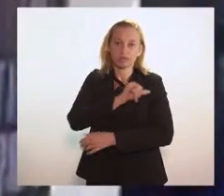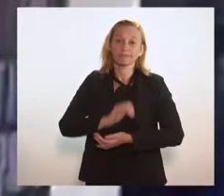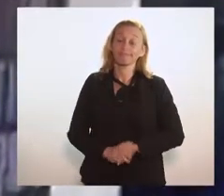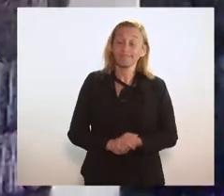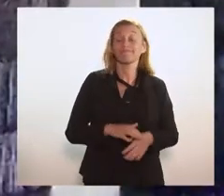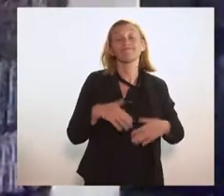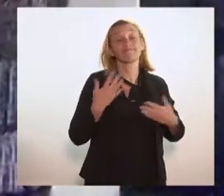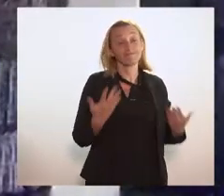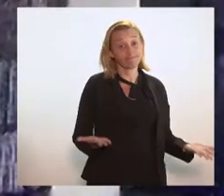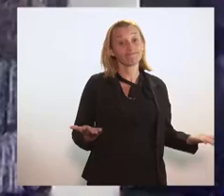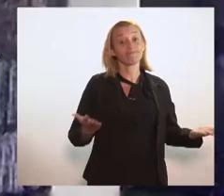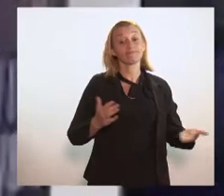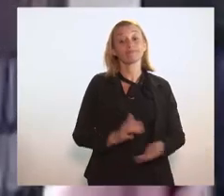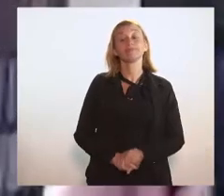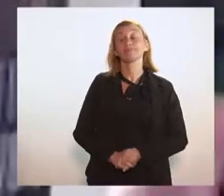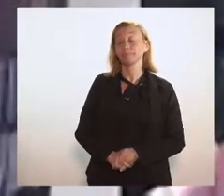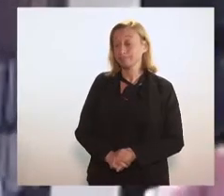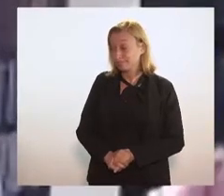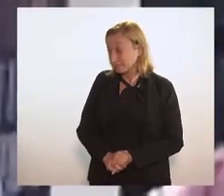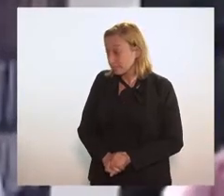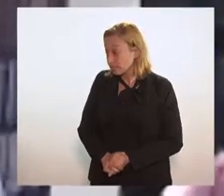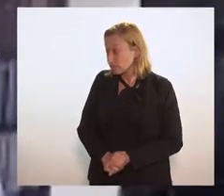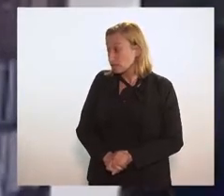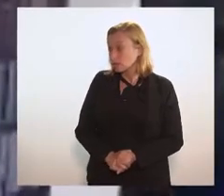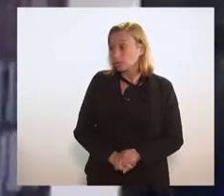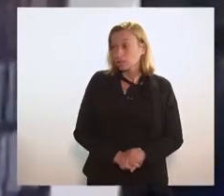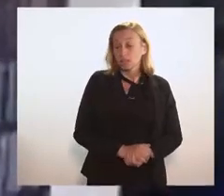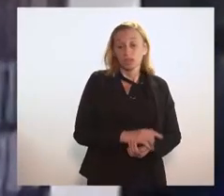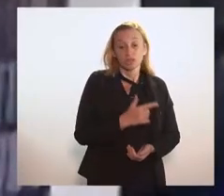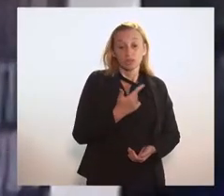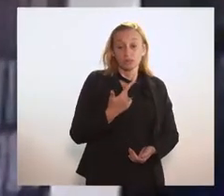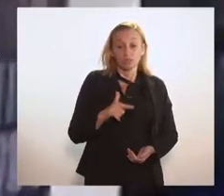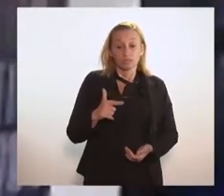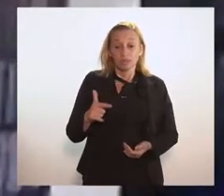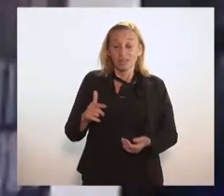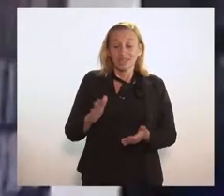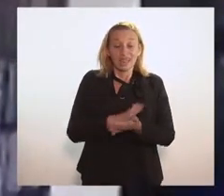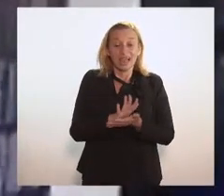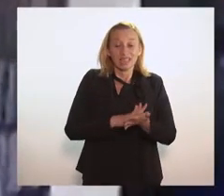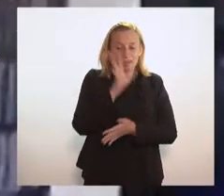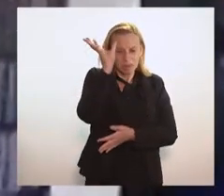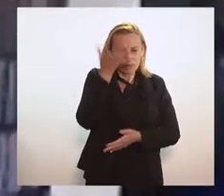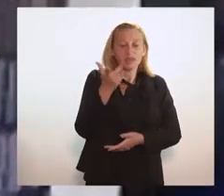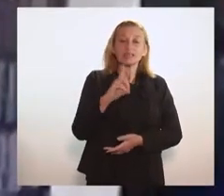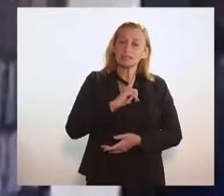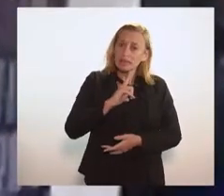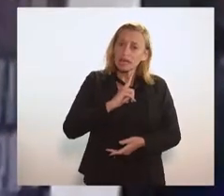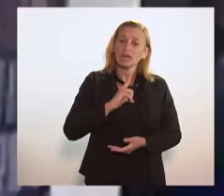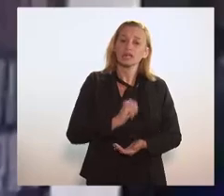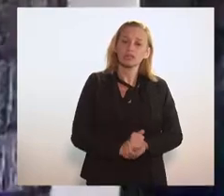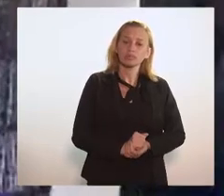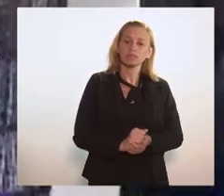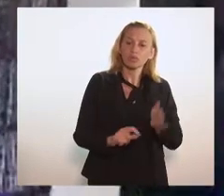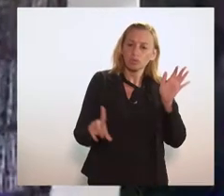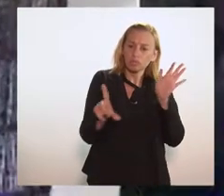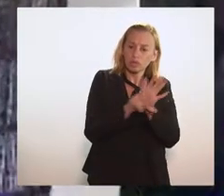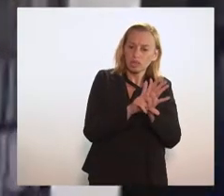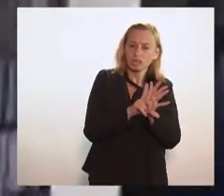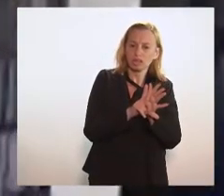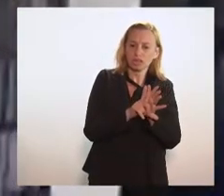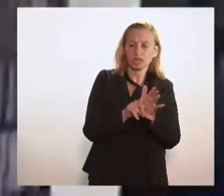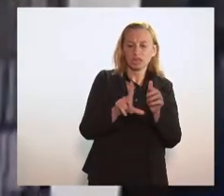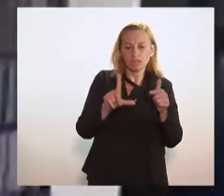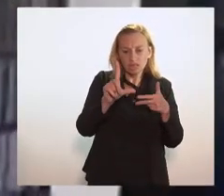Então, quer dizer, nenhuma providência, porque nós temos como legislativo o poder